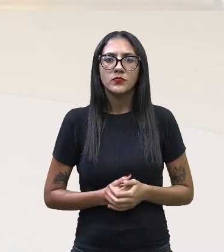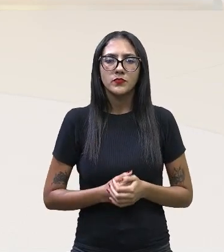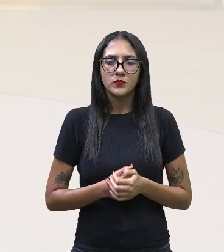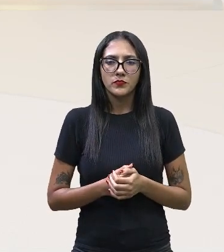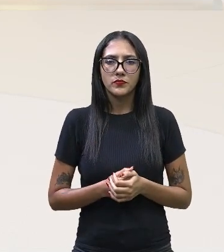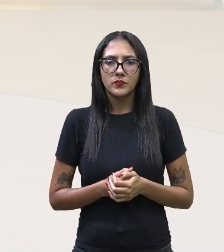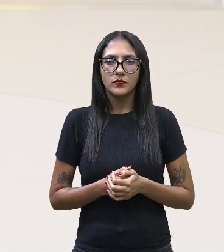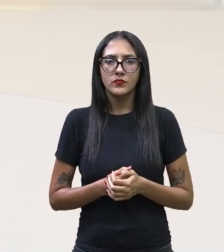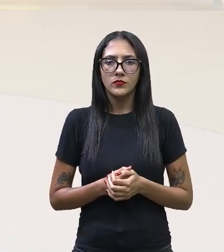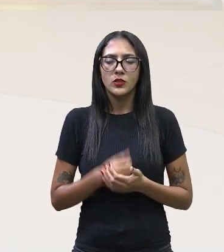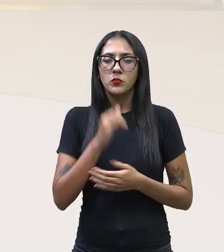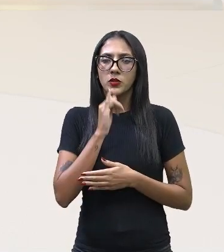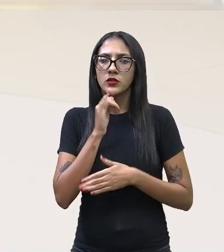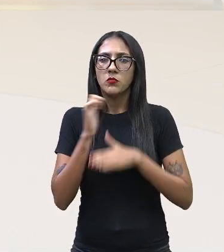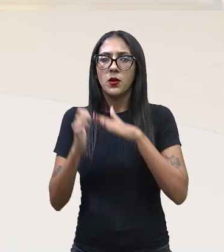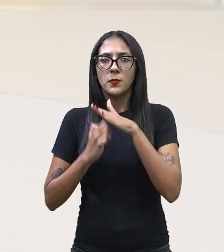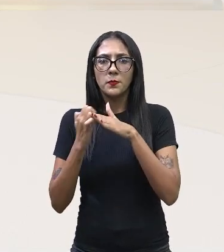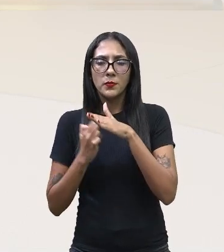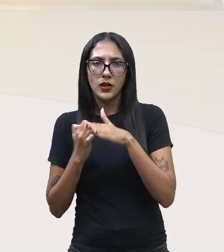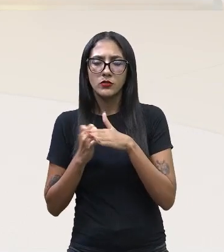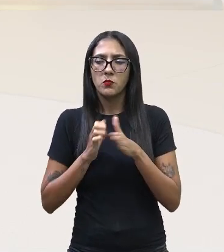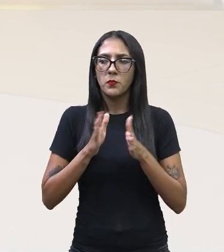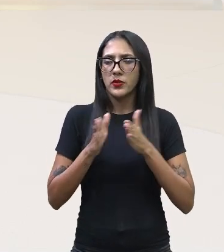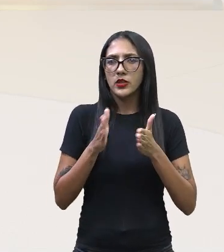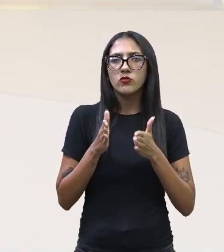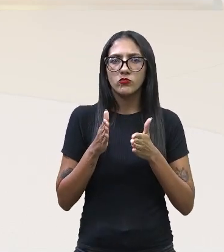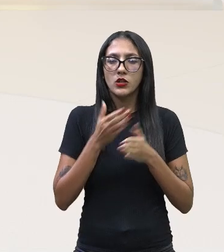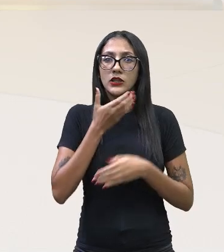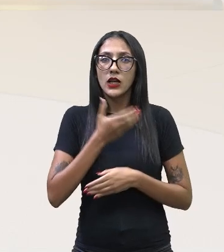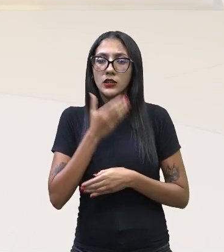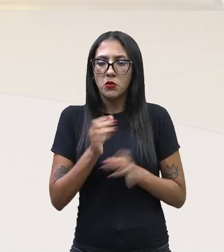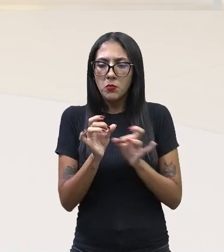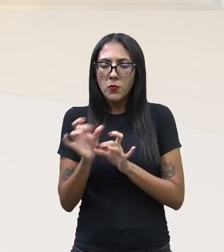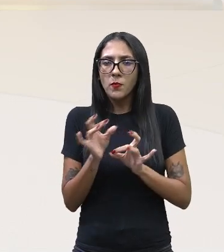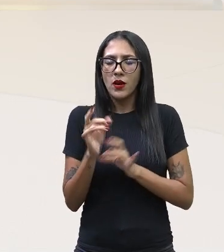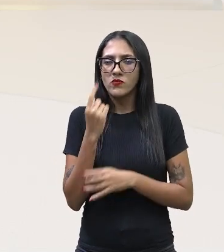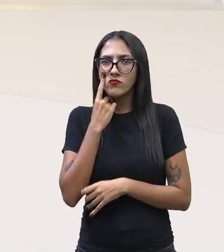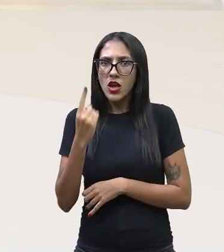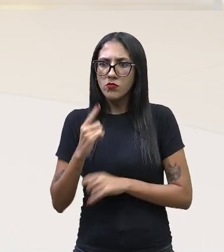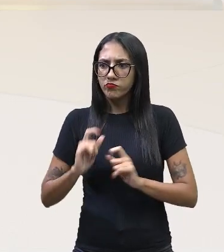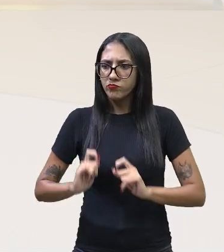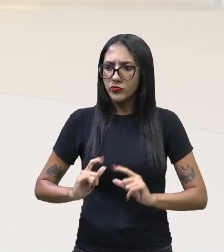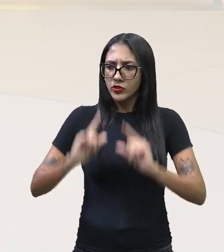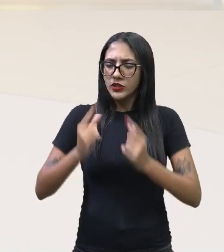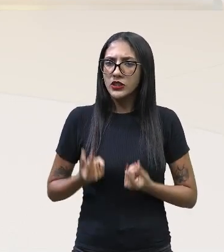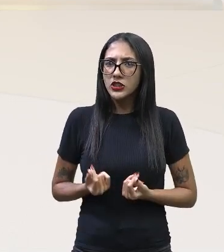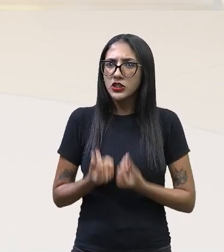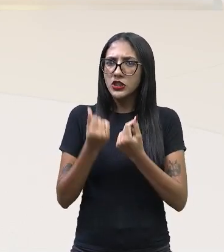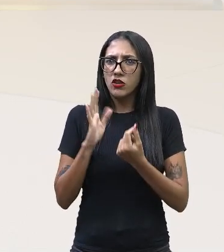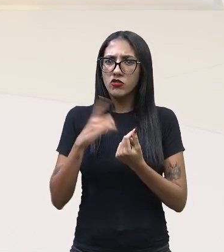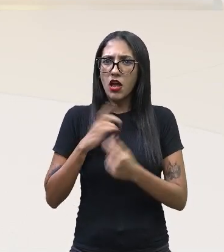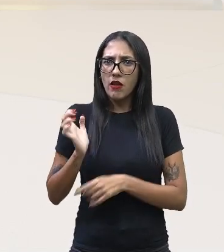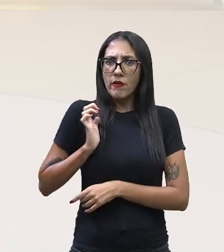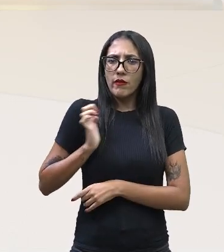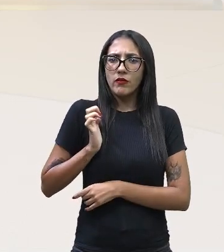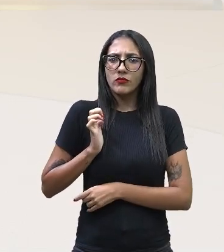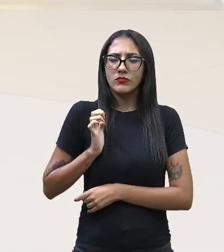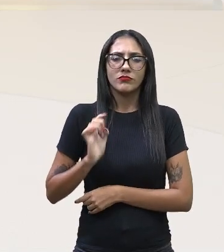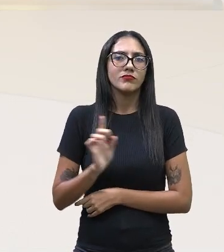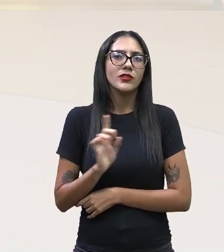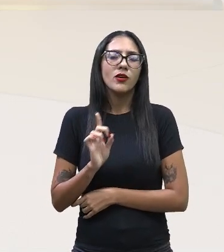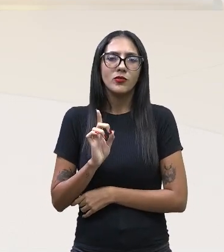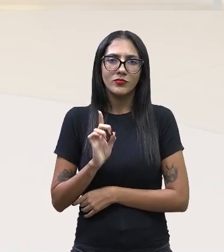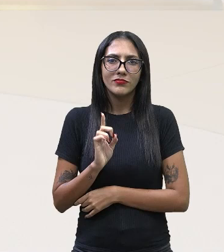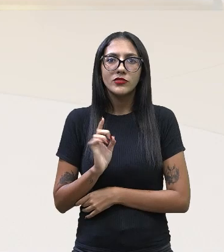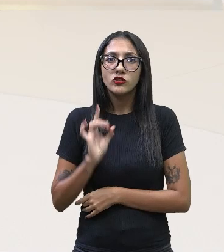empreendimento ele lucra bastante, por exemplo, no Natal para vendas. Exato. Aí você pega aquele monte de dinheiro, opa, tô rico. Não, tu não tá rico, você só obteve